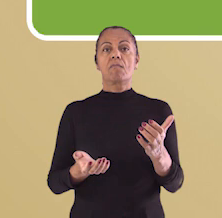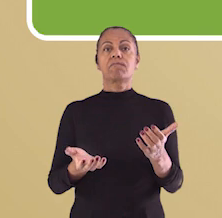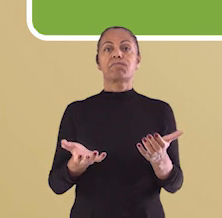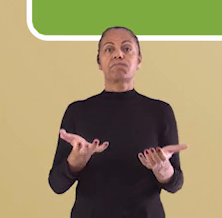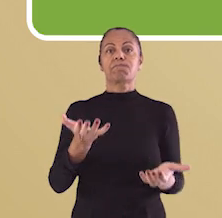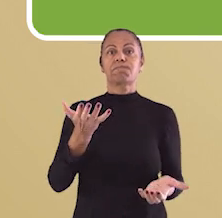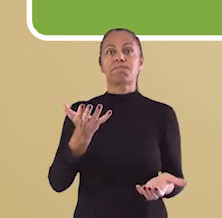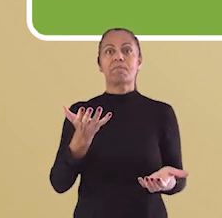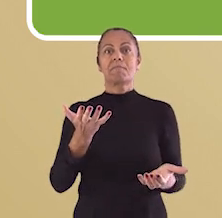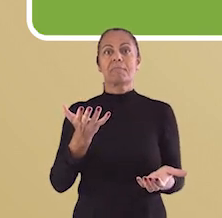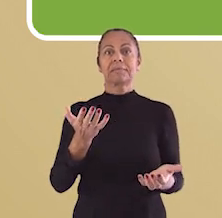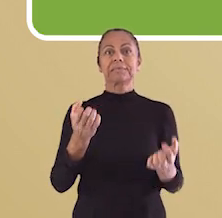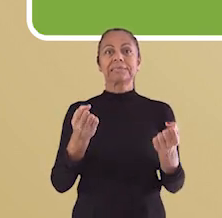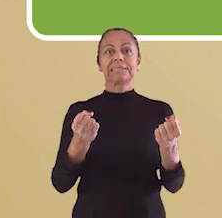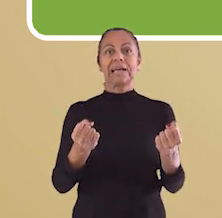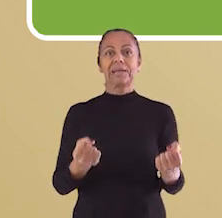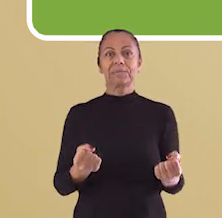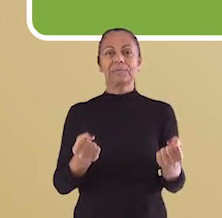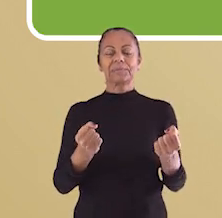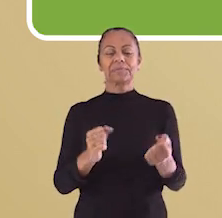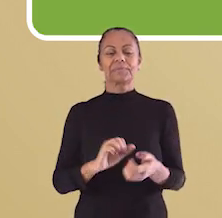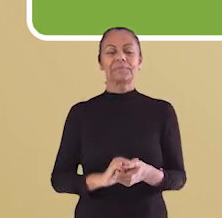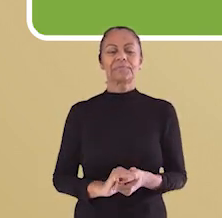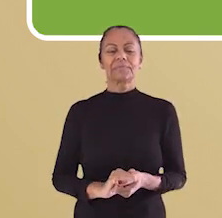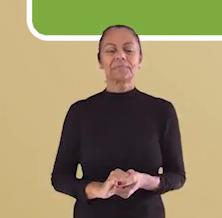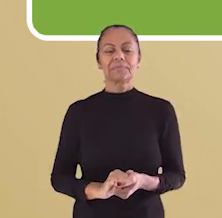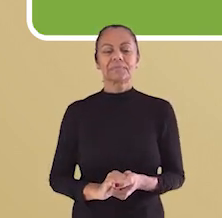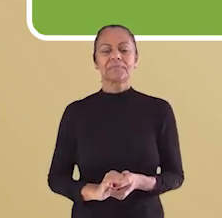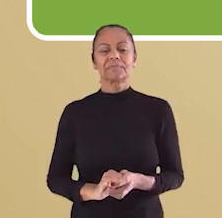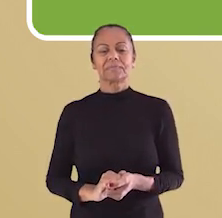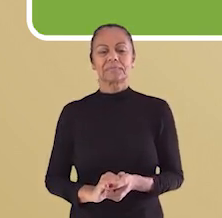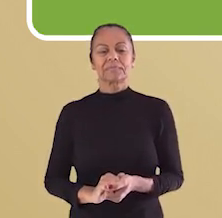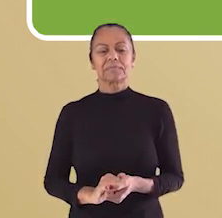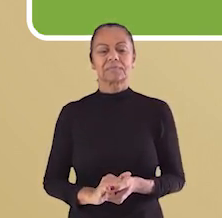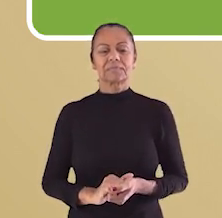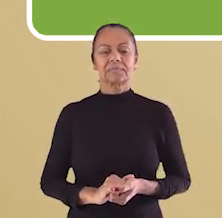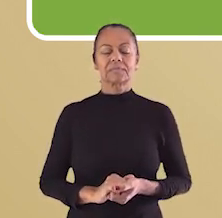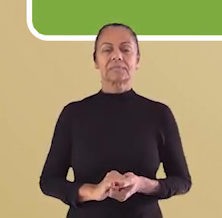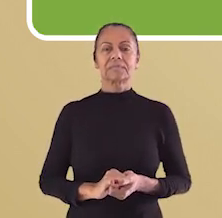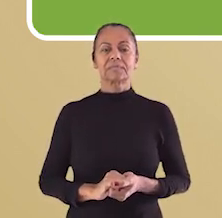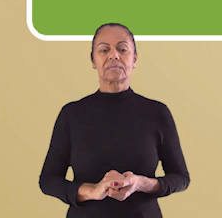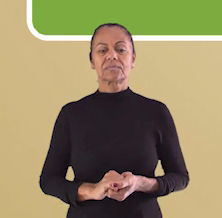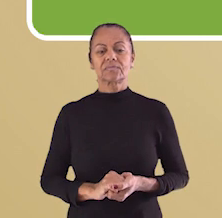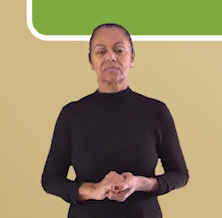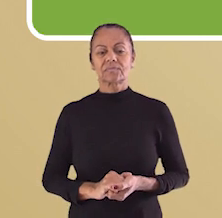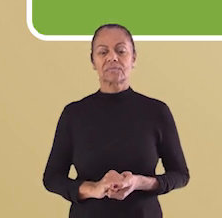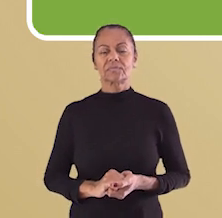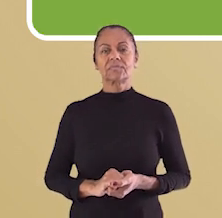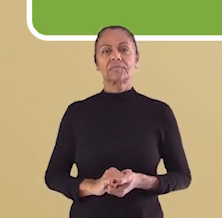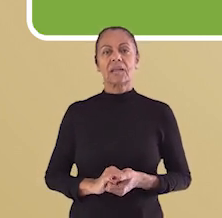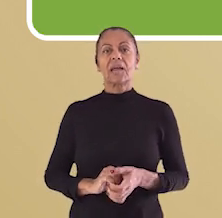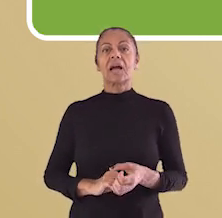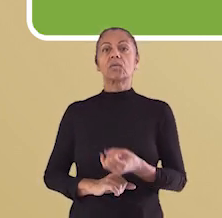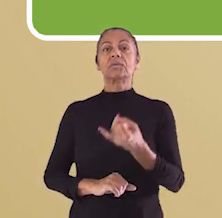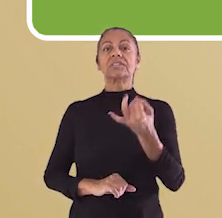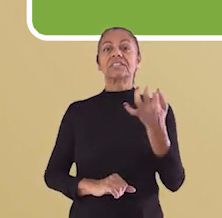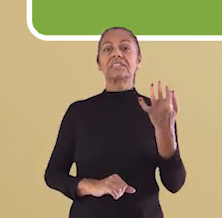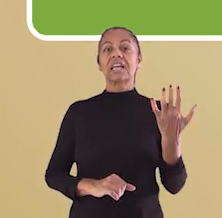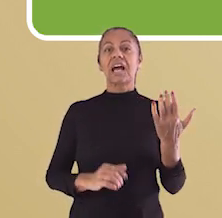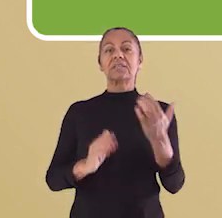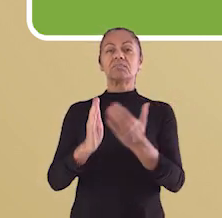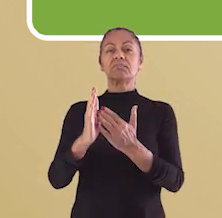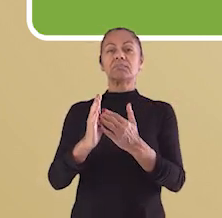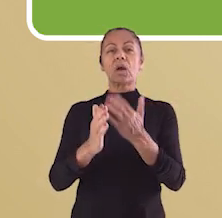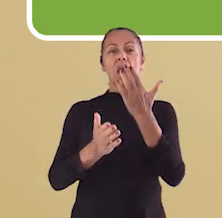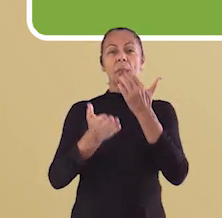ambas representam sim o ganho de peso, mas de maneiras diferentes. A compulsão alimentar que a gente falou antes causa